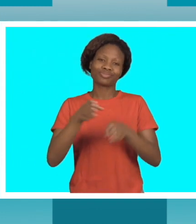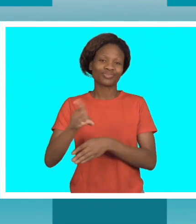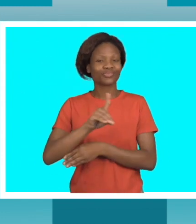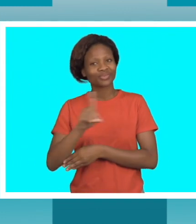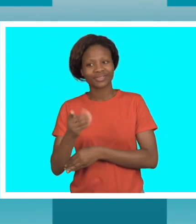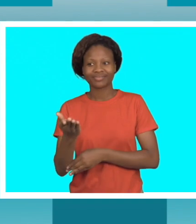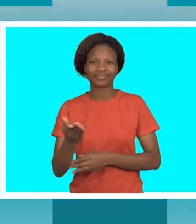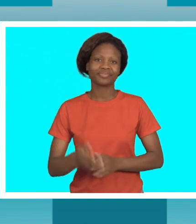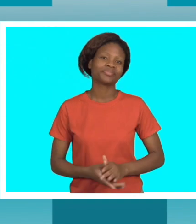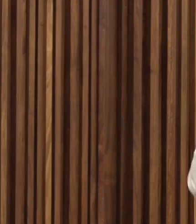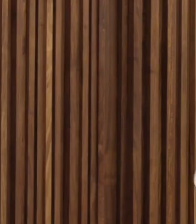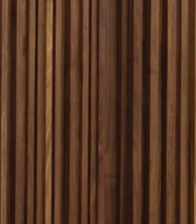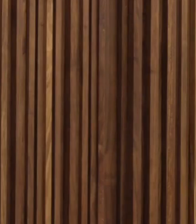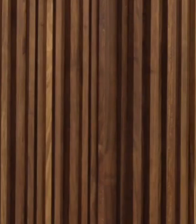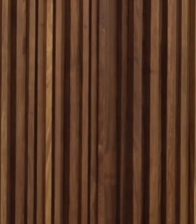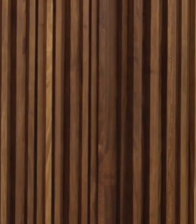camada social.